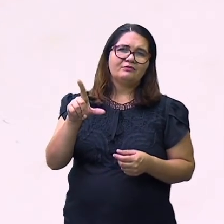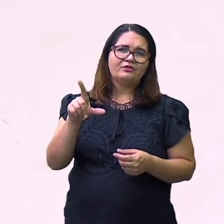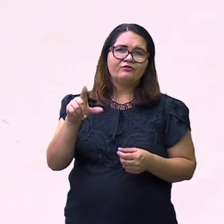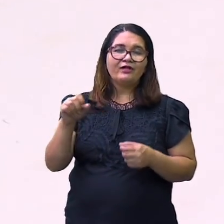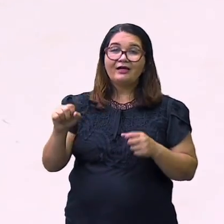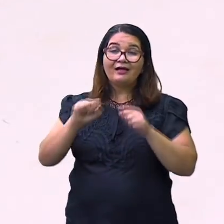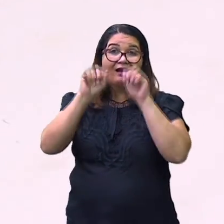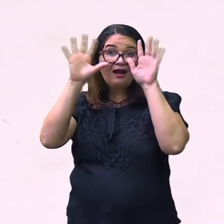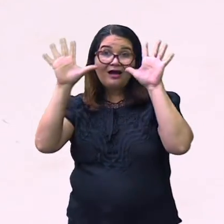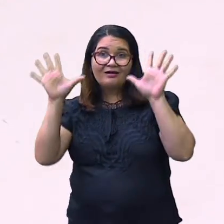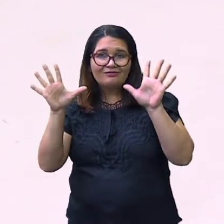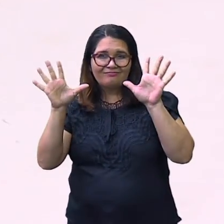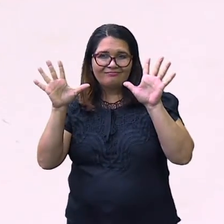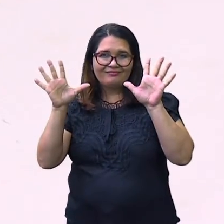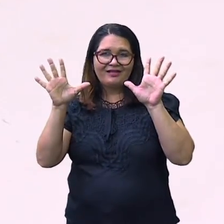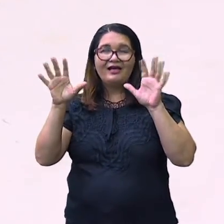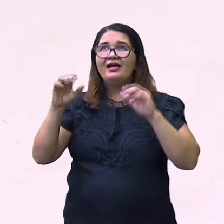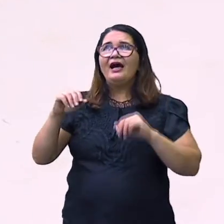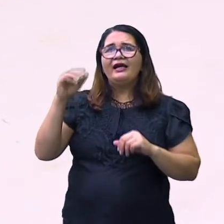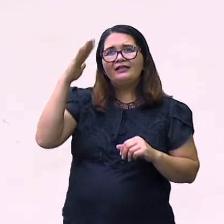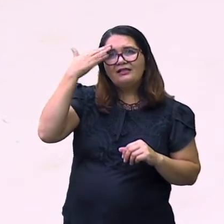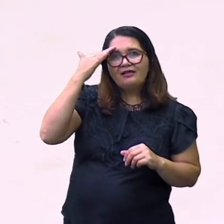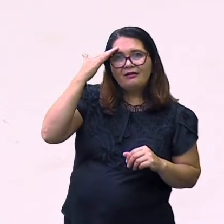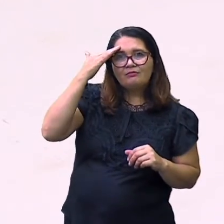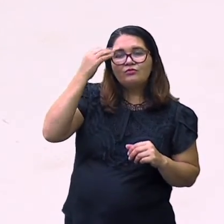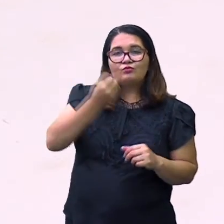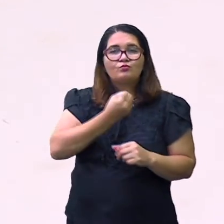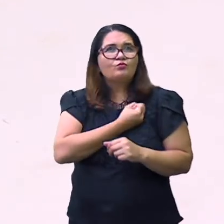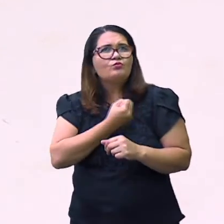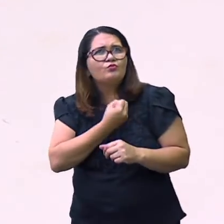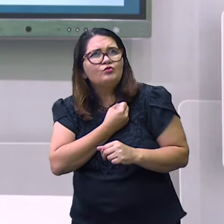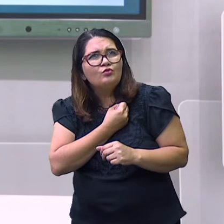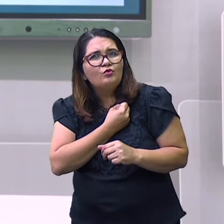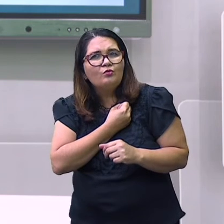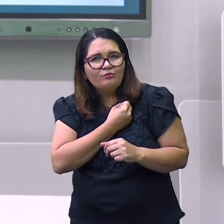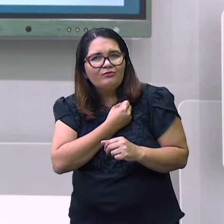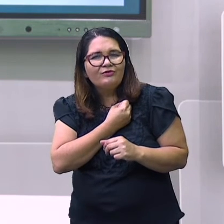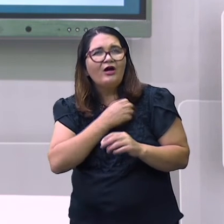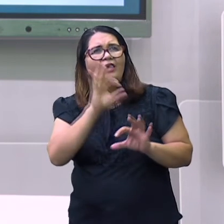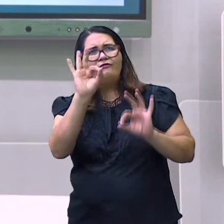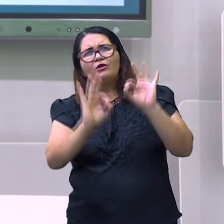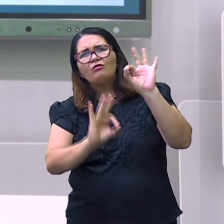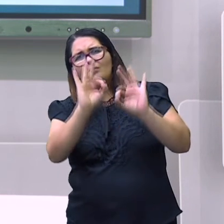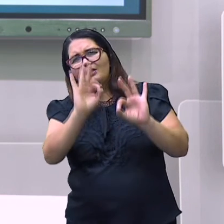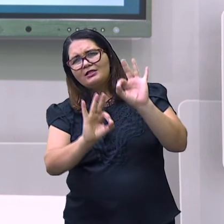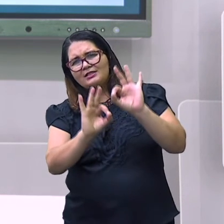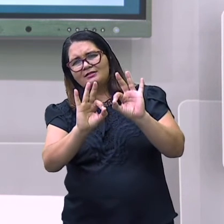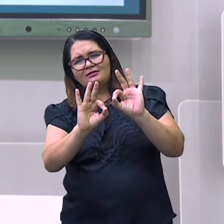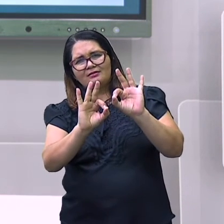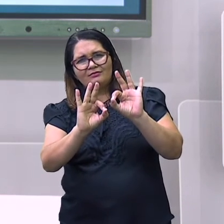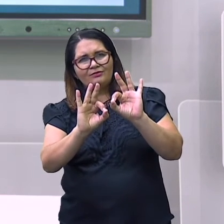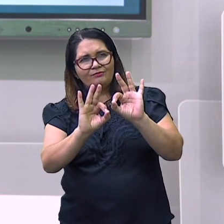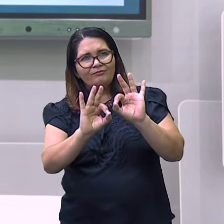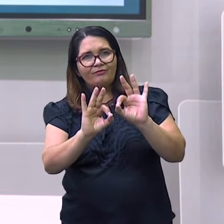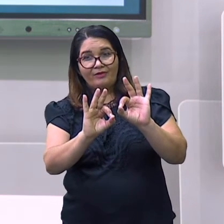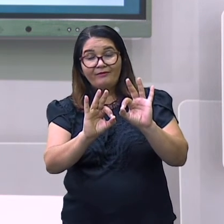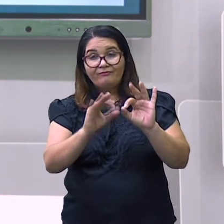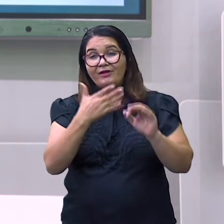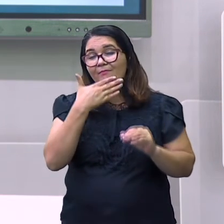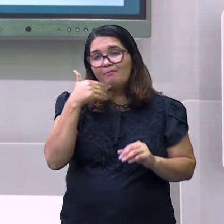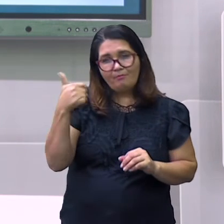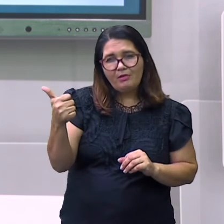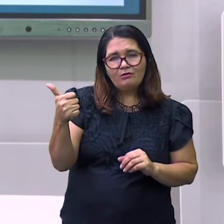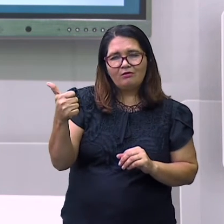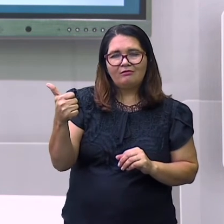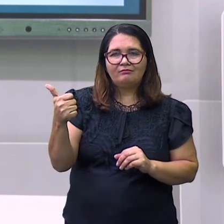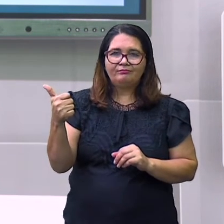nossas estruturas, fazer a nossa maquete ser funcional, porque aí quem pegar a sua maquete e falar assim, nossa, o que